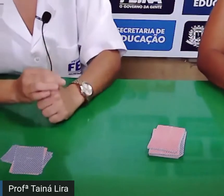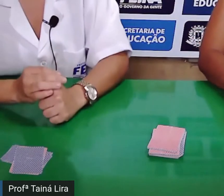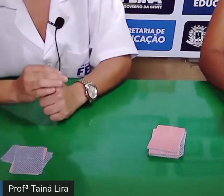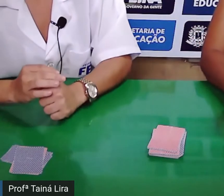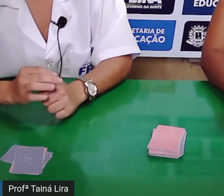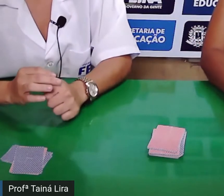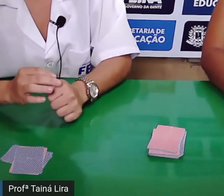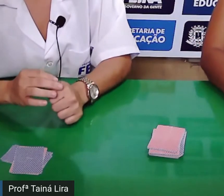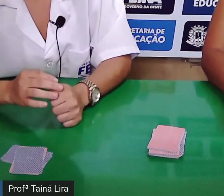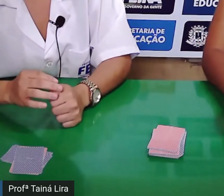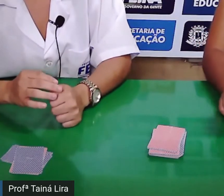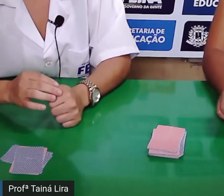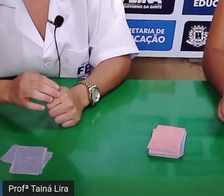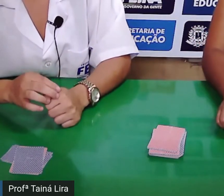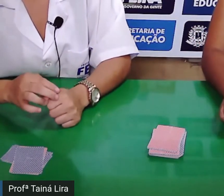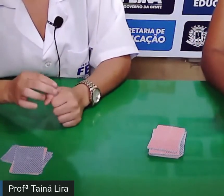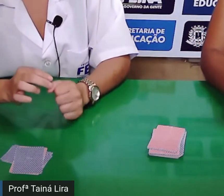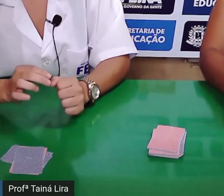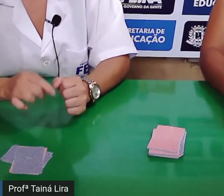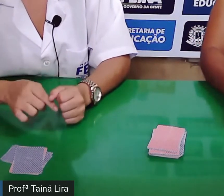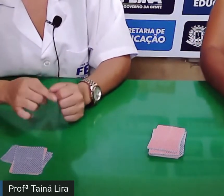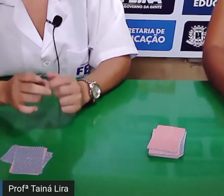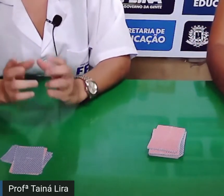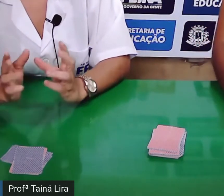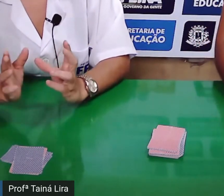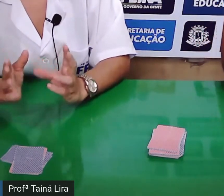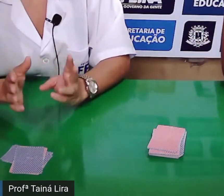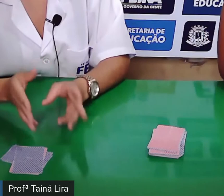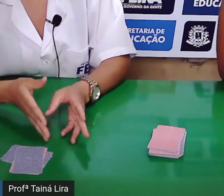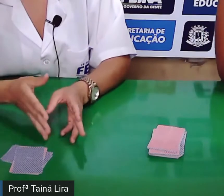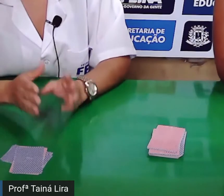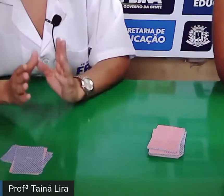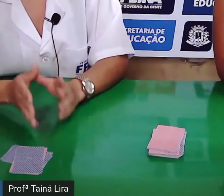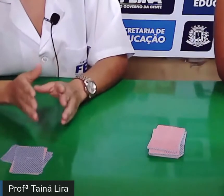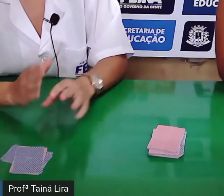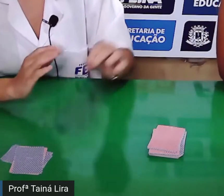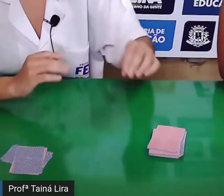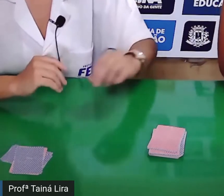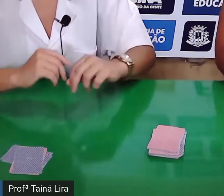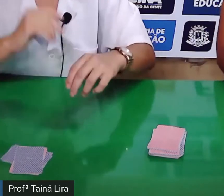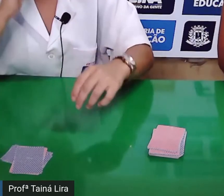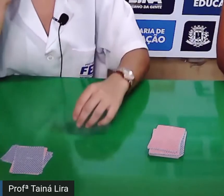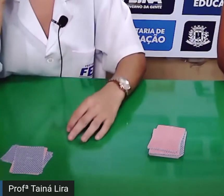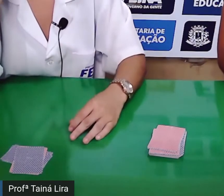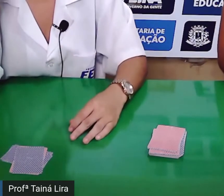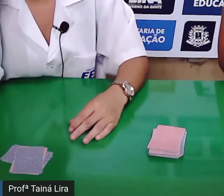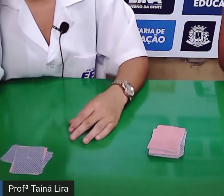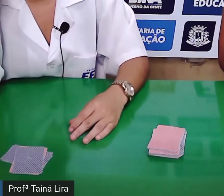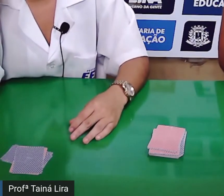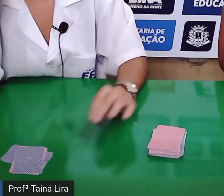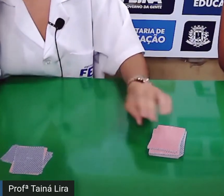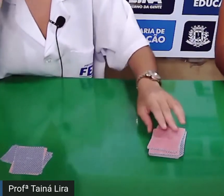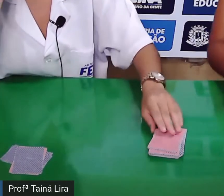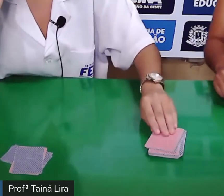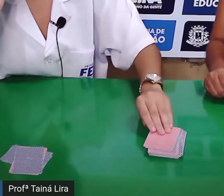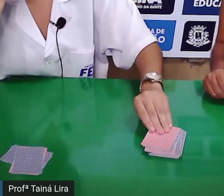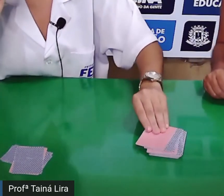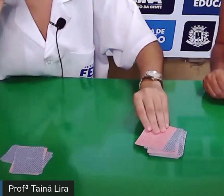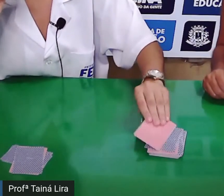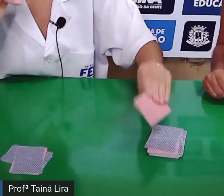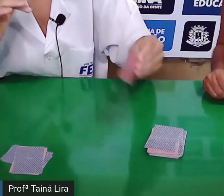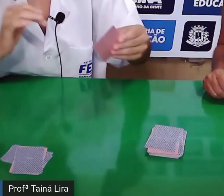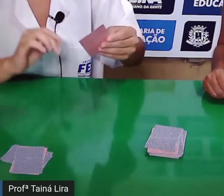rainha. 13 com 12 dá 25 pró. 25. Eita, será que a prova vai fazer